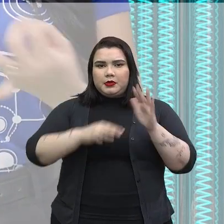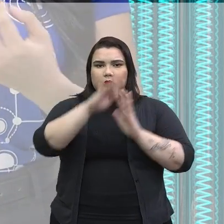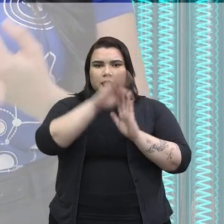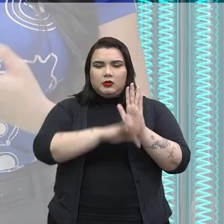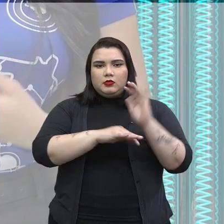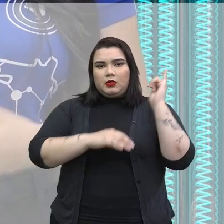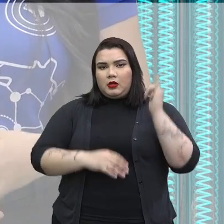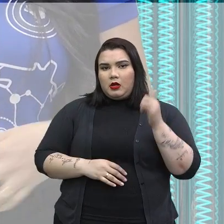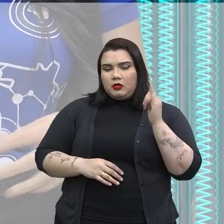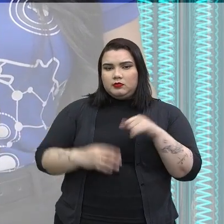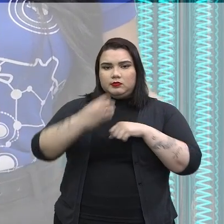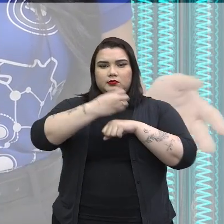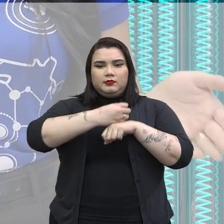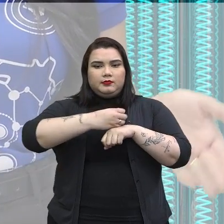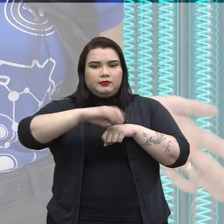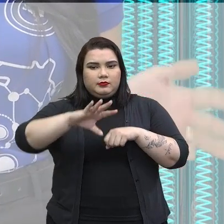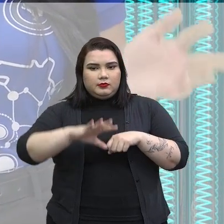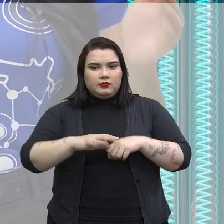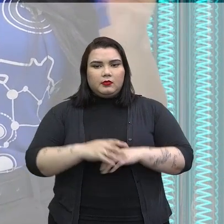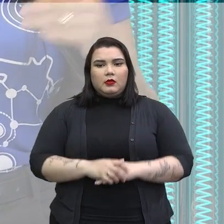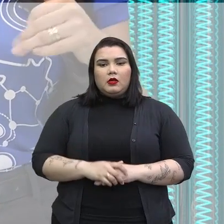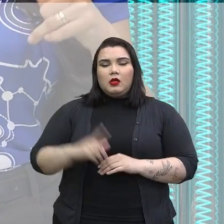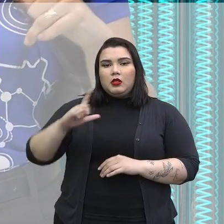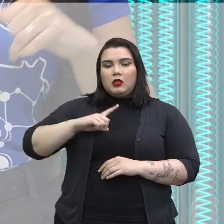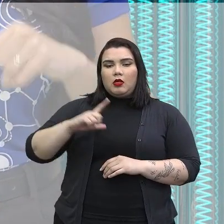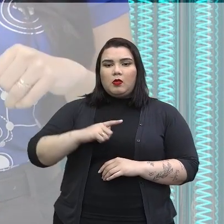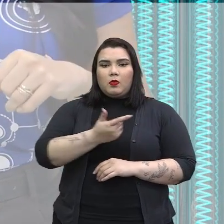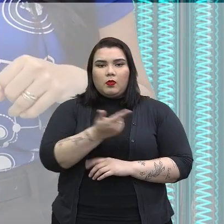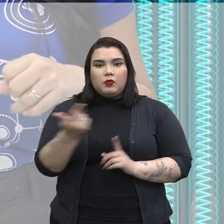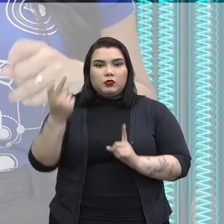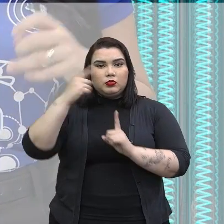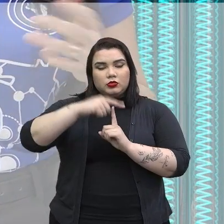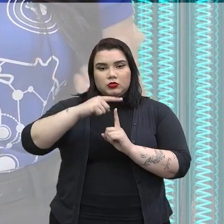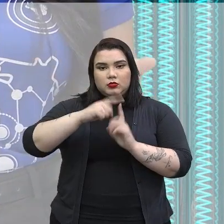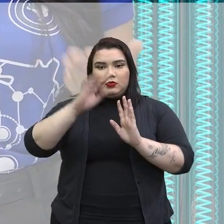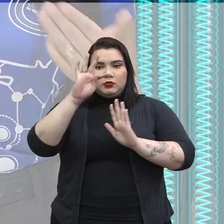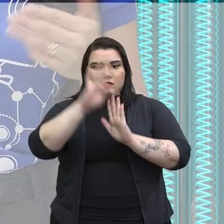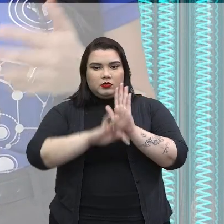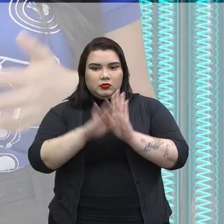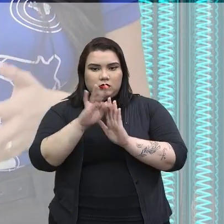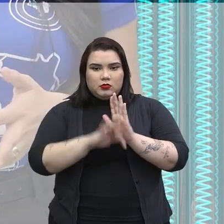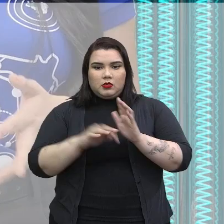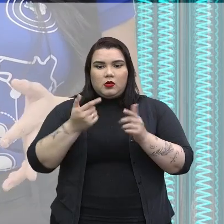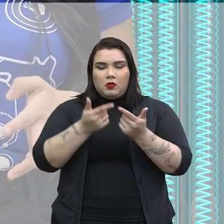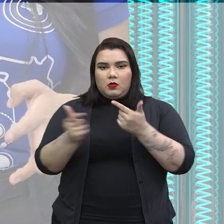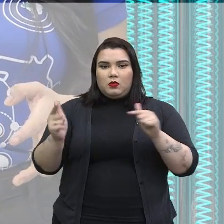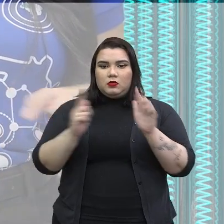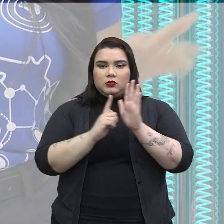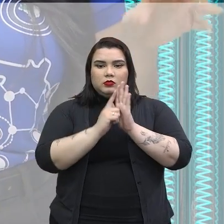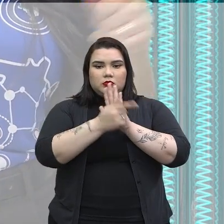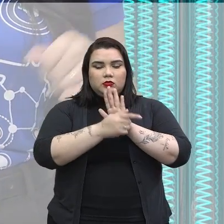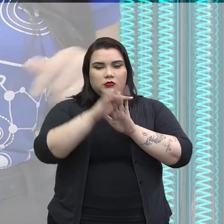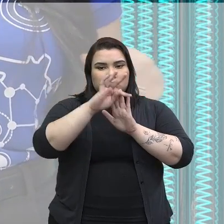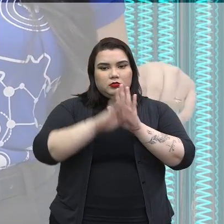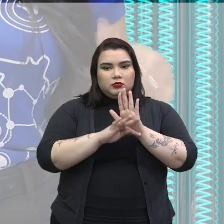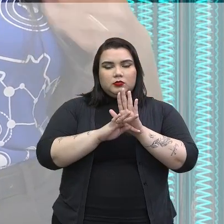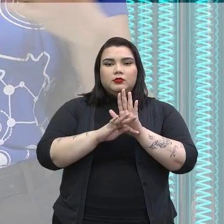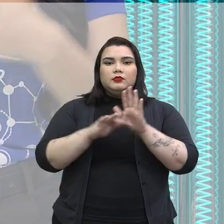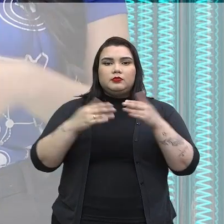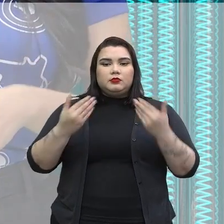narrativo, injuntivo, e existem outros tipos de texto, outros gêneros textuais